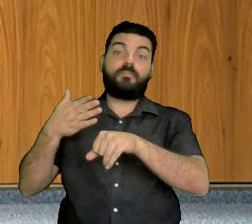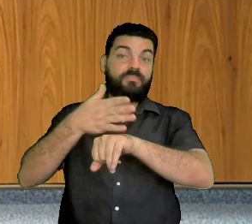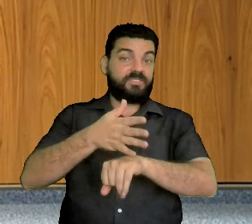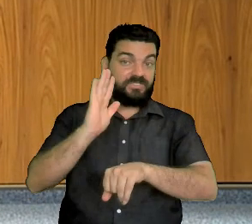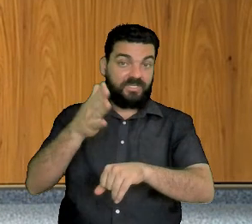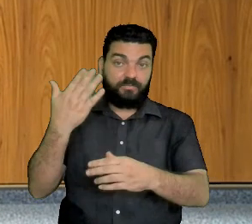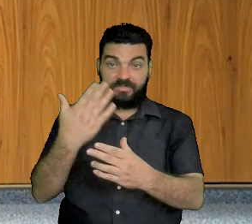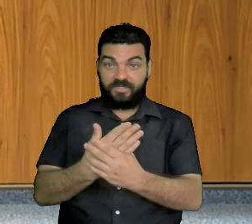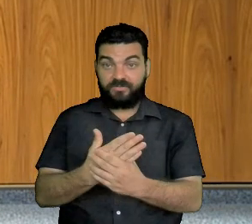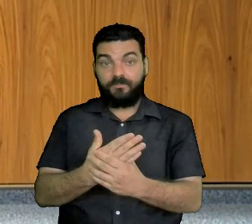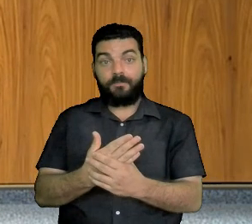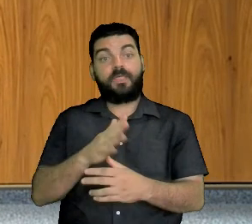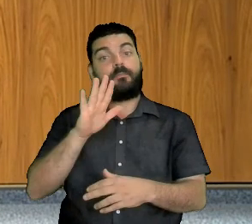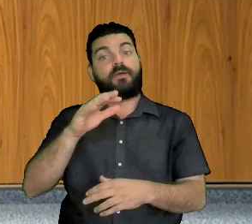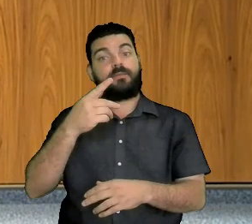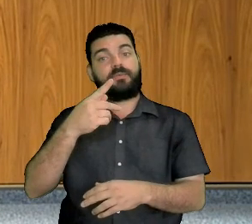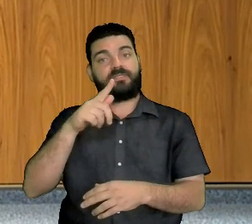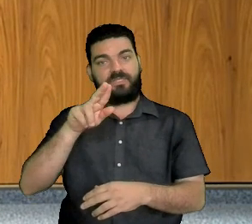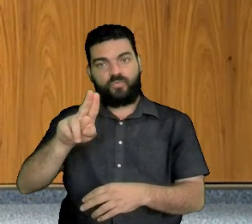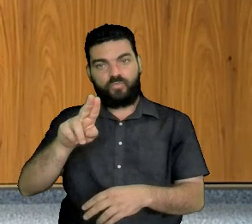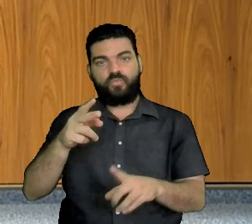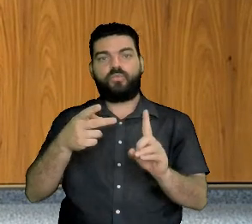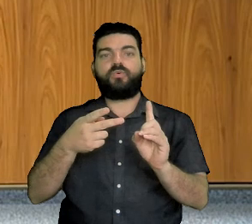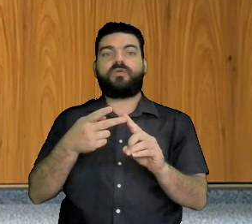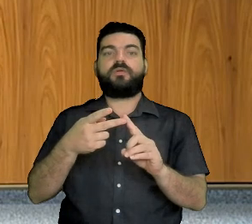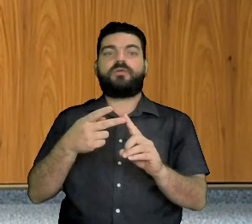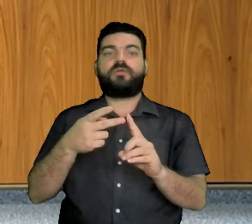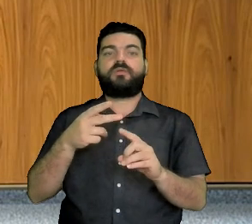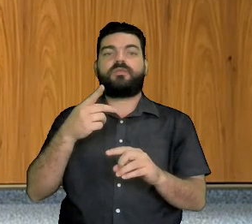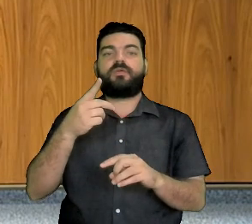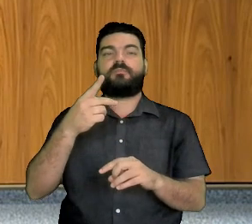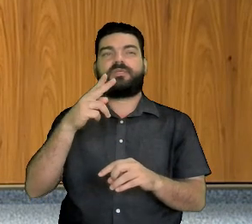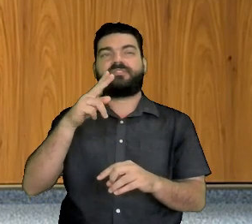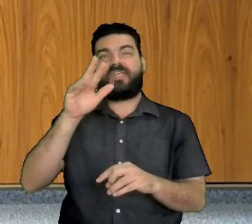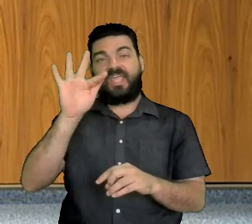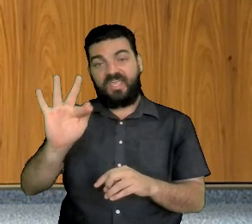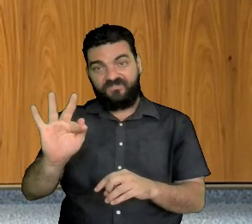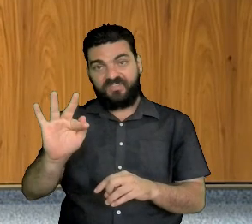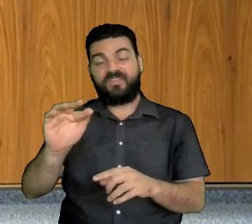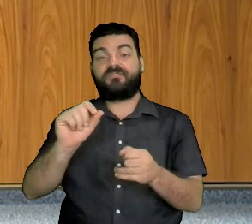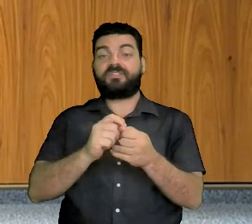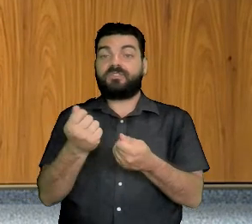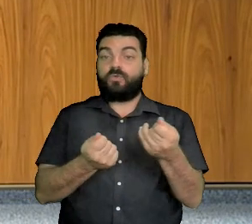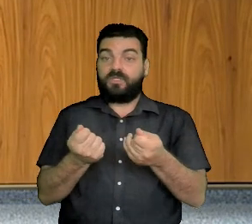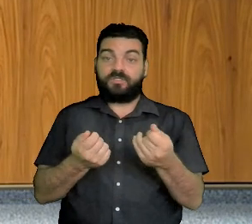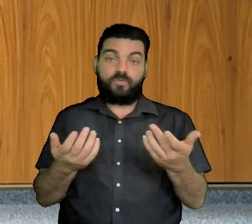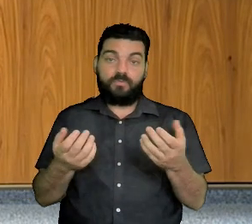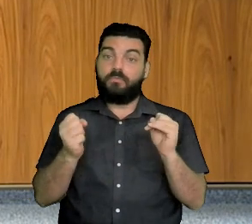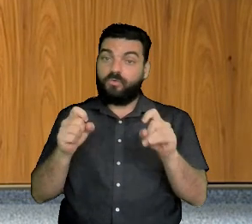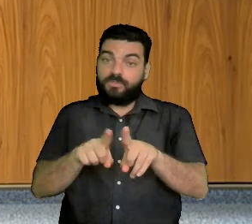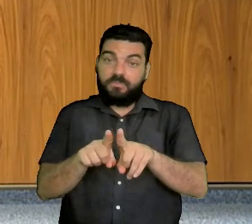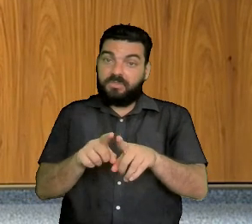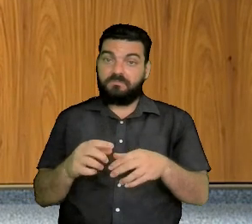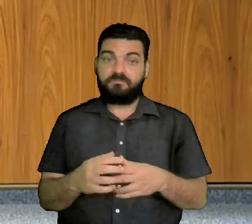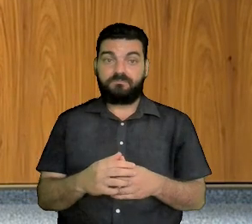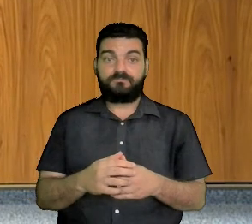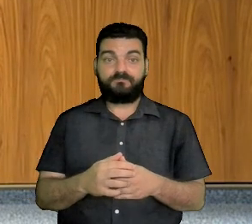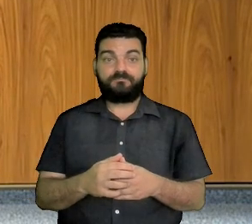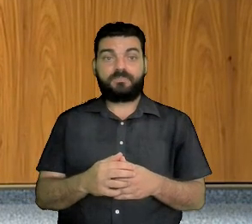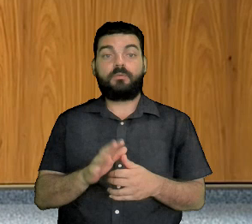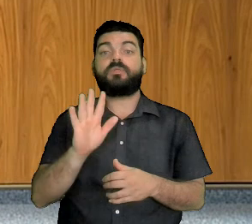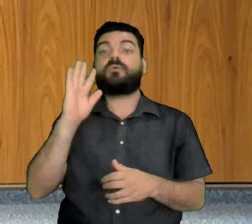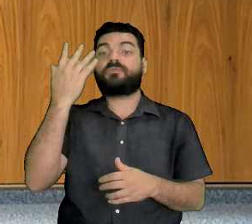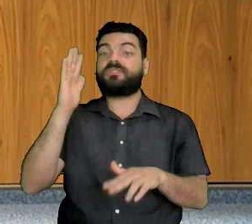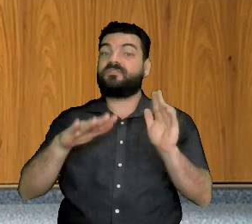Nesses casos, incumbe a PGU e a Procuradoria-Geral Federal conduzir o procedimento negocial. Nessas situações em